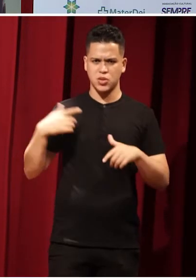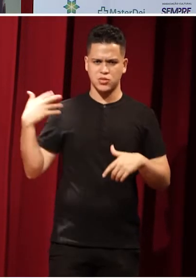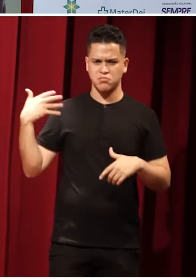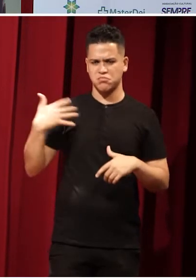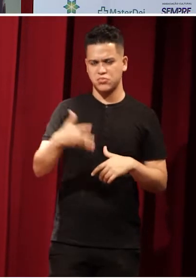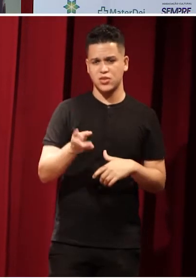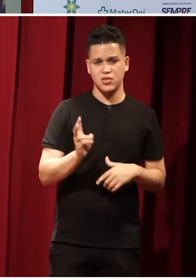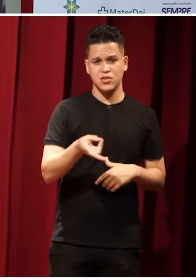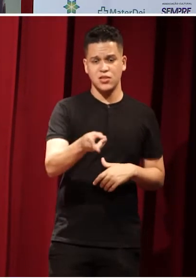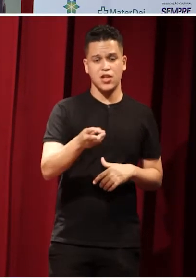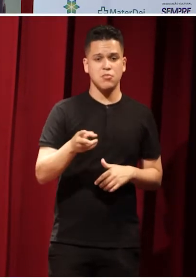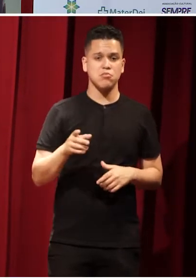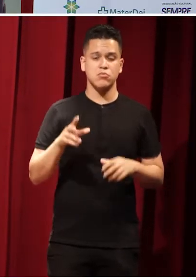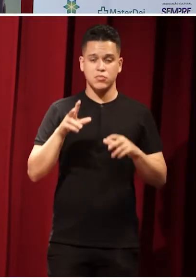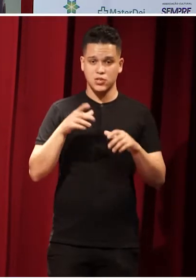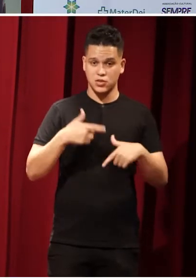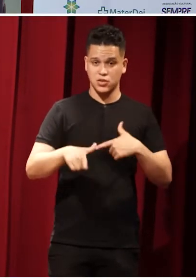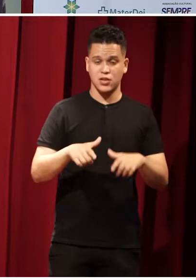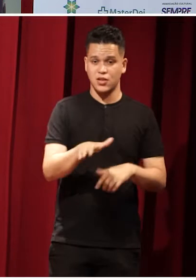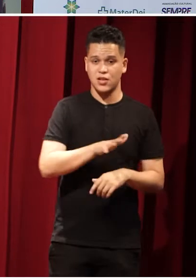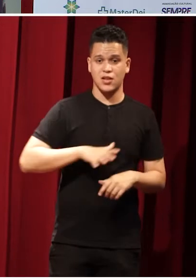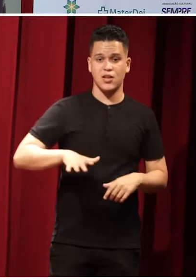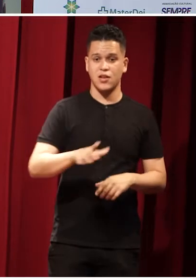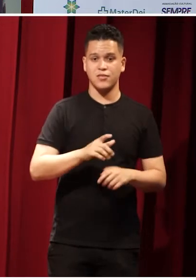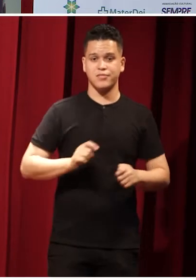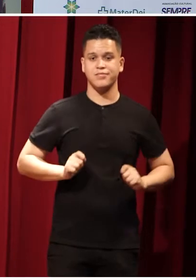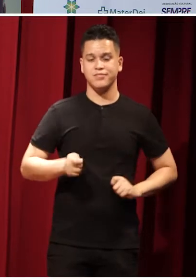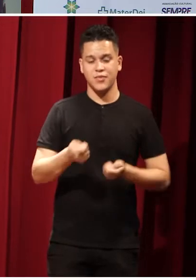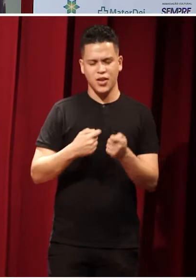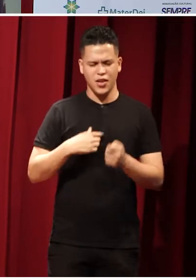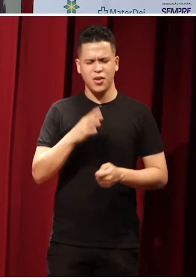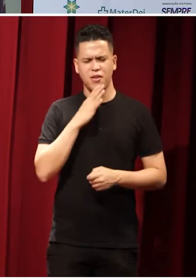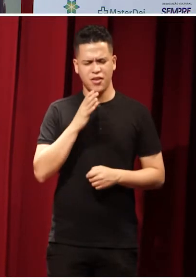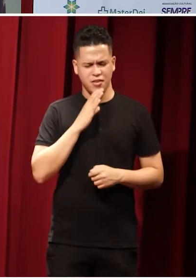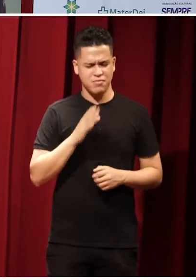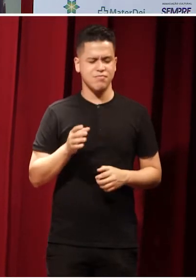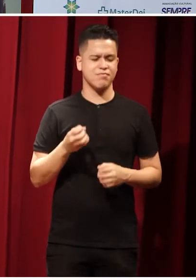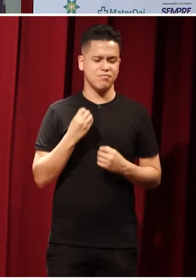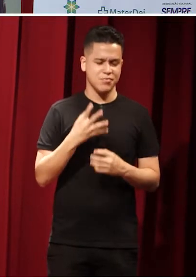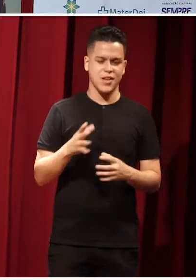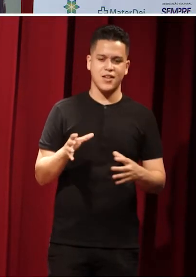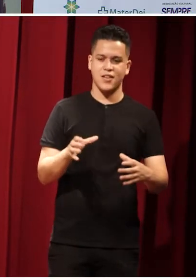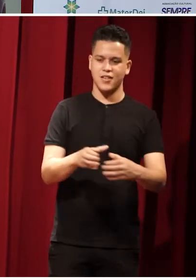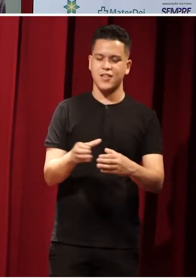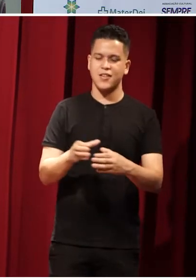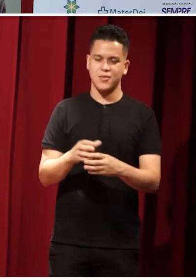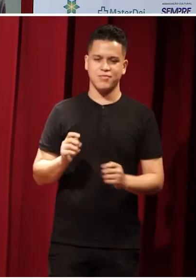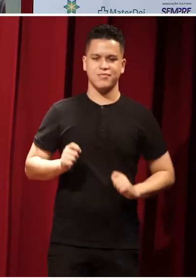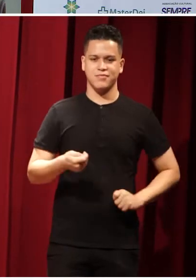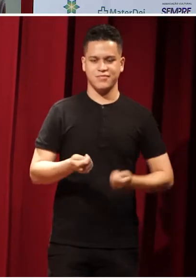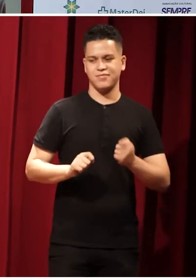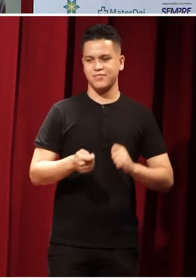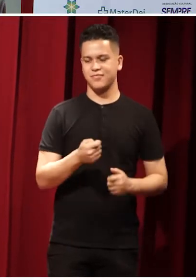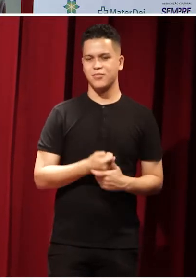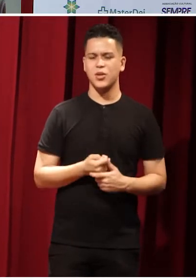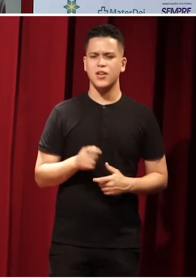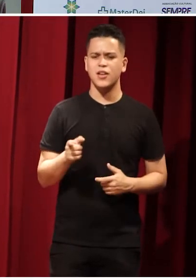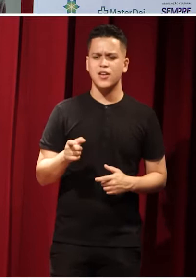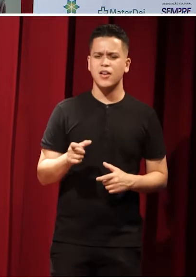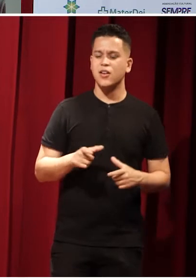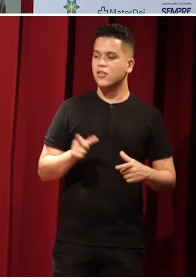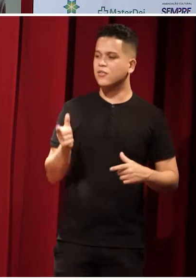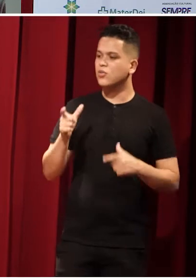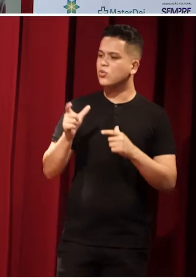minha formação e a minha carreira foi toda no departamento de economia. Conheço muito bem a tribo dos economistas. Economia do Rio.